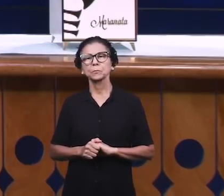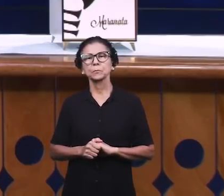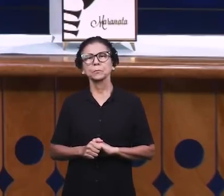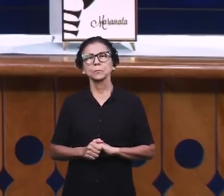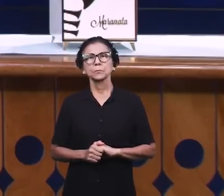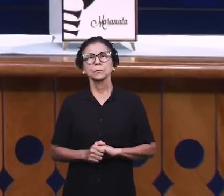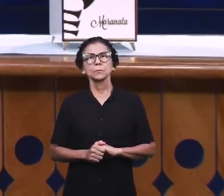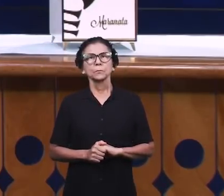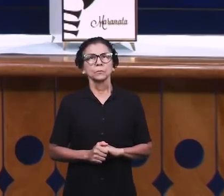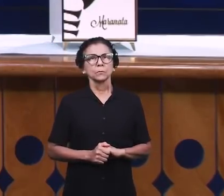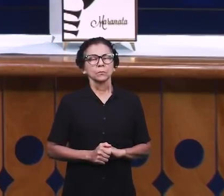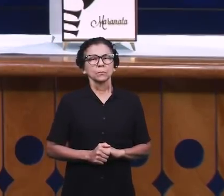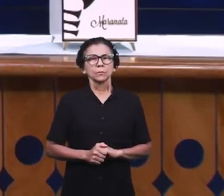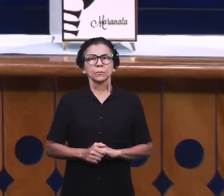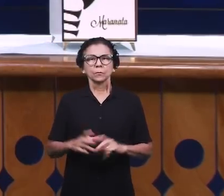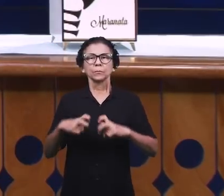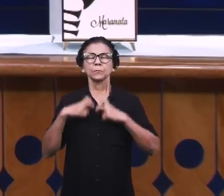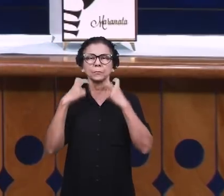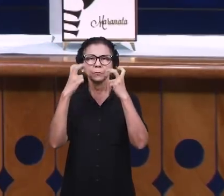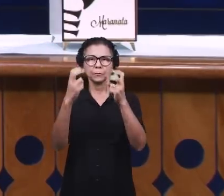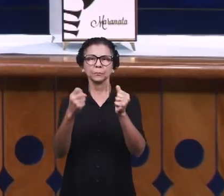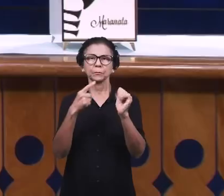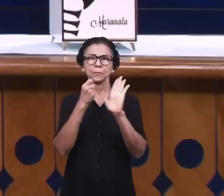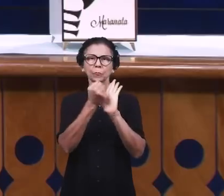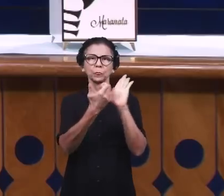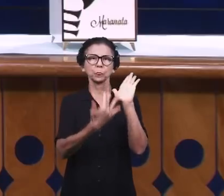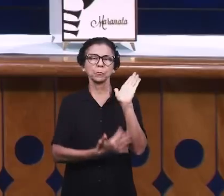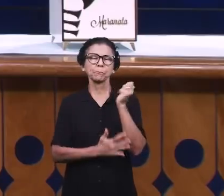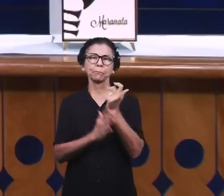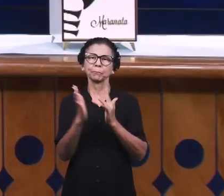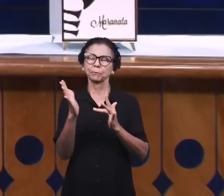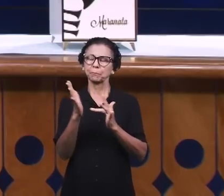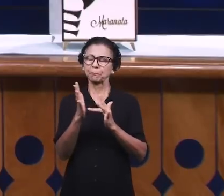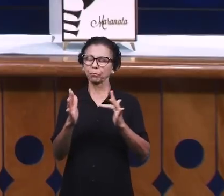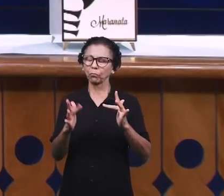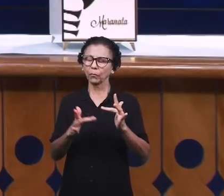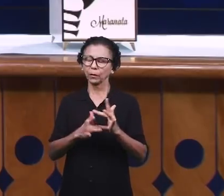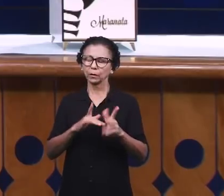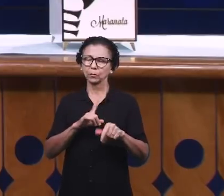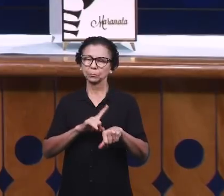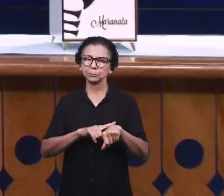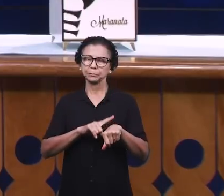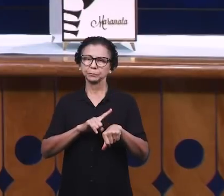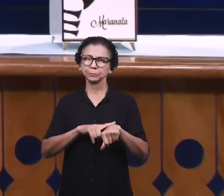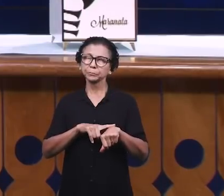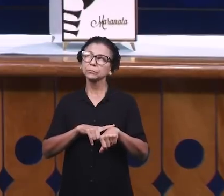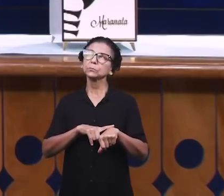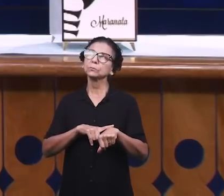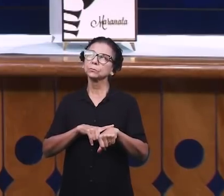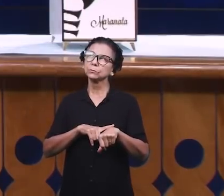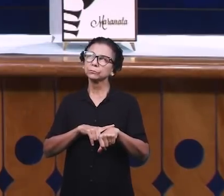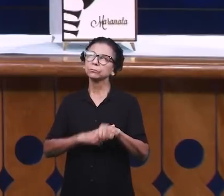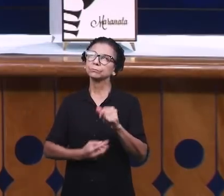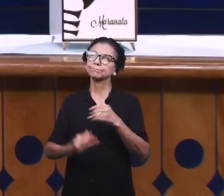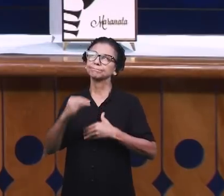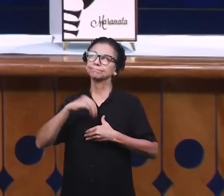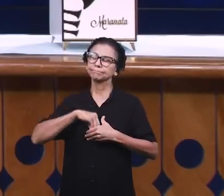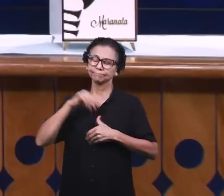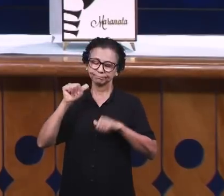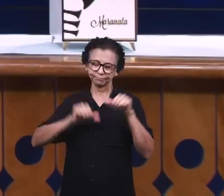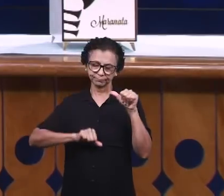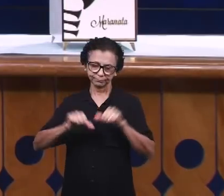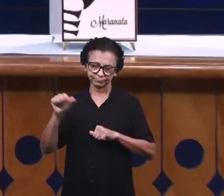orar agora. Senhor, clamamos pelo poder que há no sangue do Senhor Jesus. E neste ato, Senhor, nós reconhecemos que somos